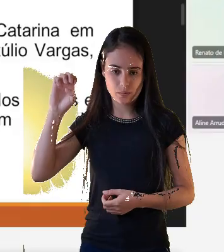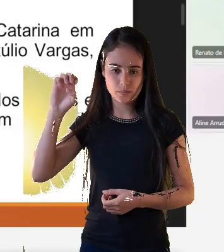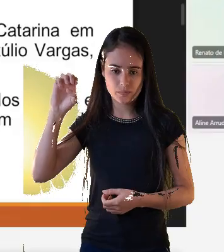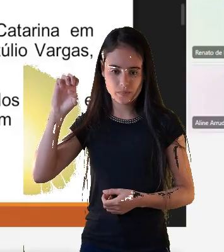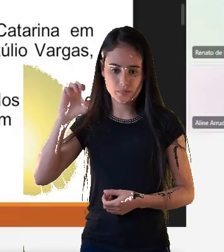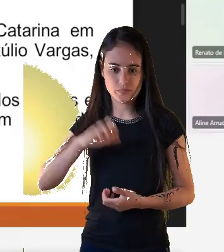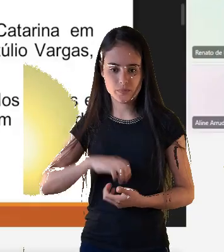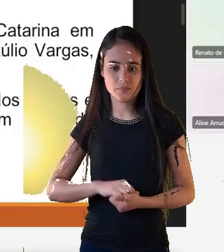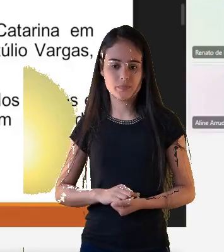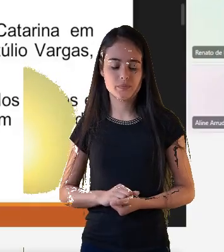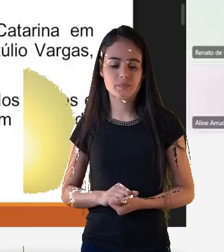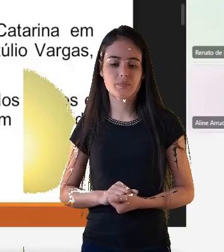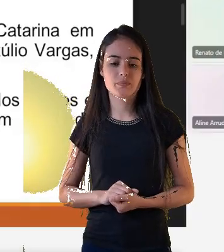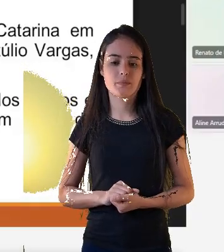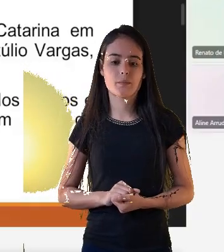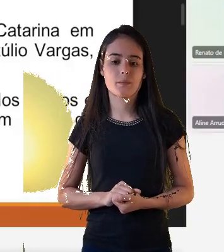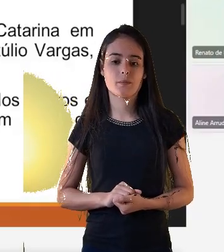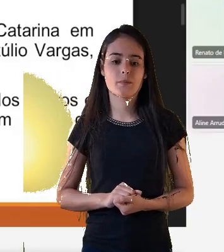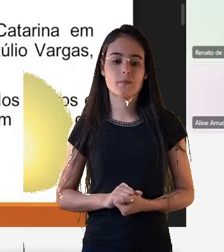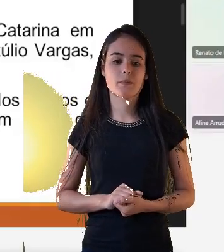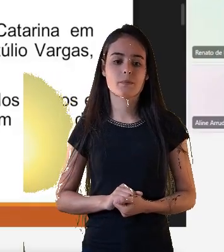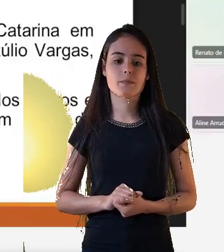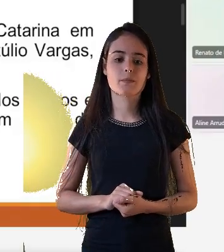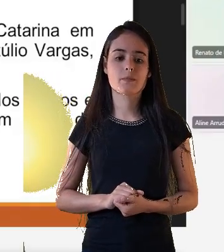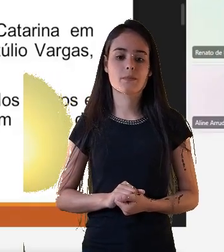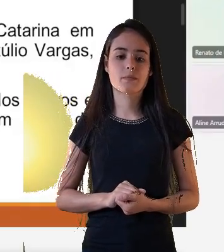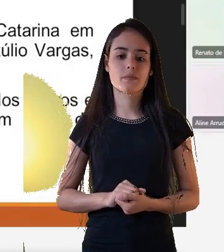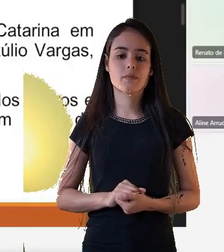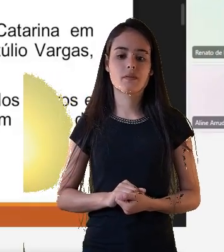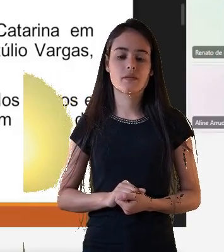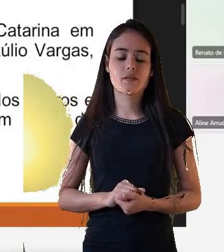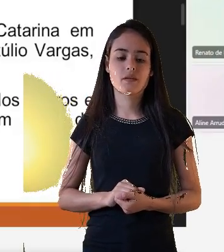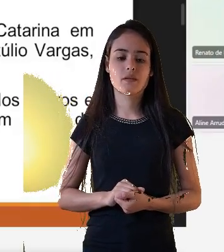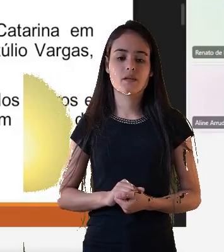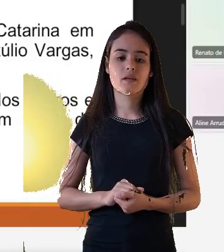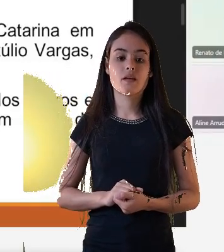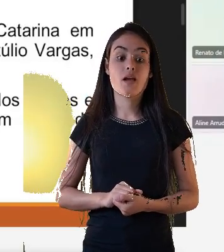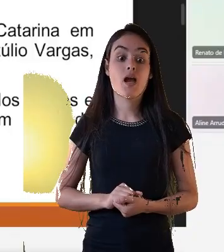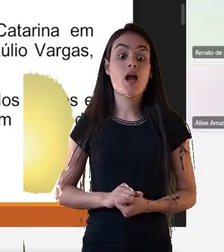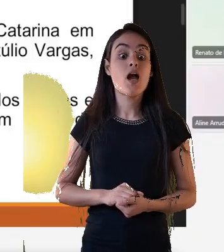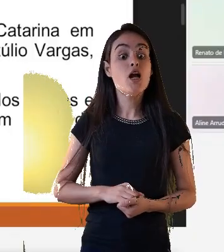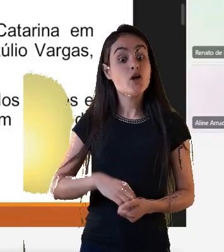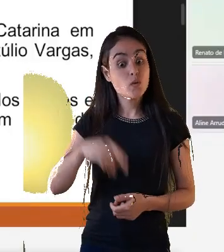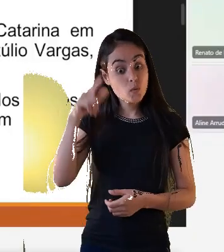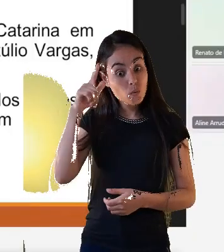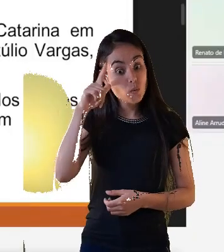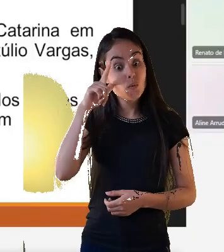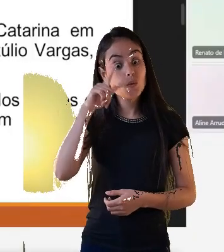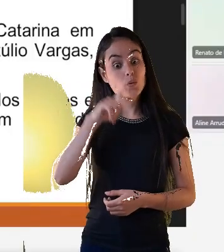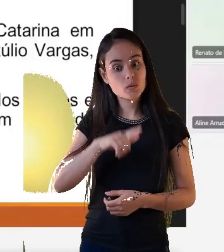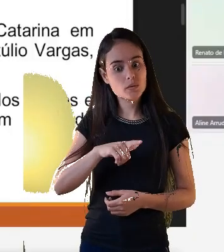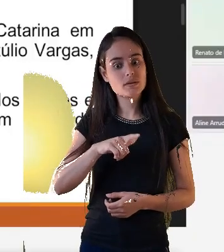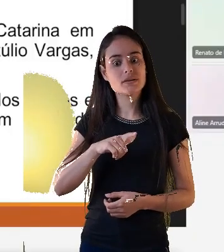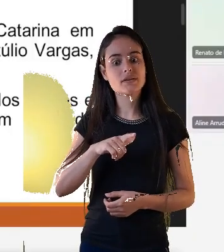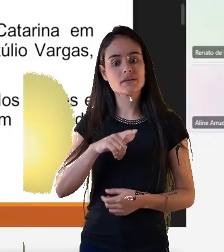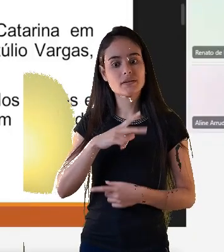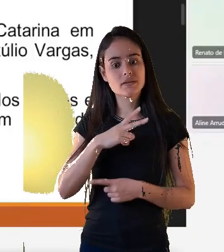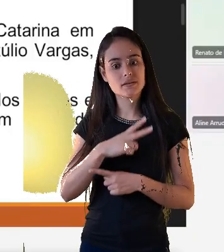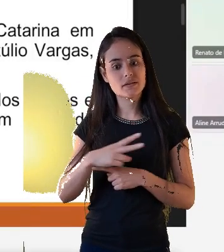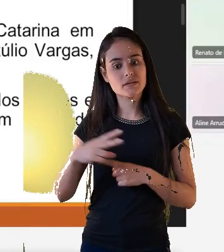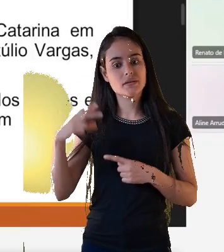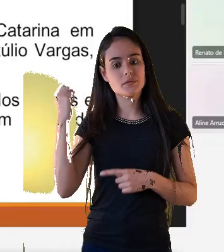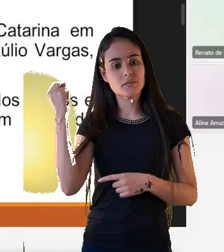ao mandato, foi a Antonieta de Barros e ela agiu